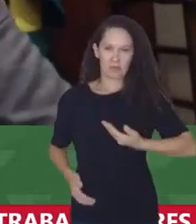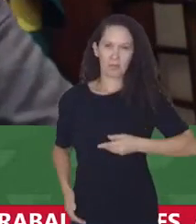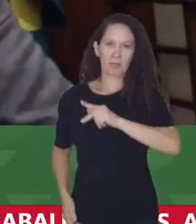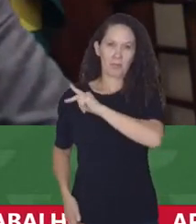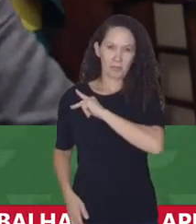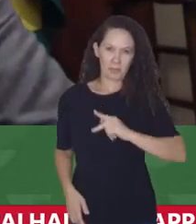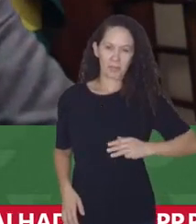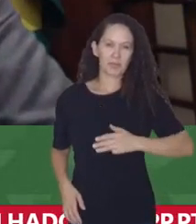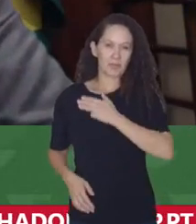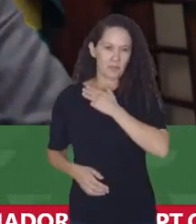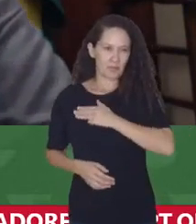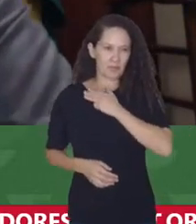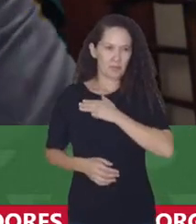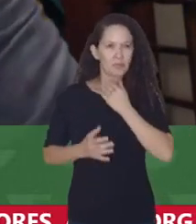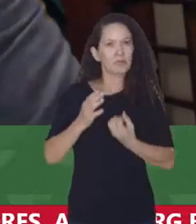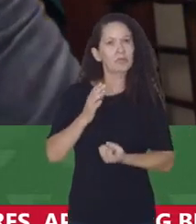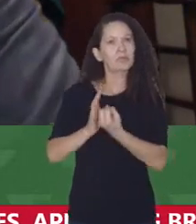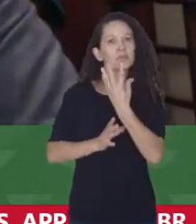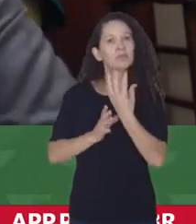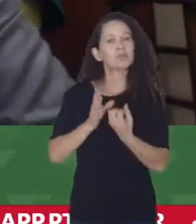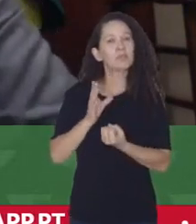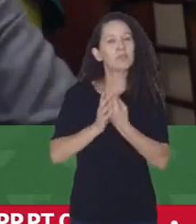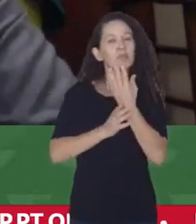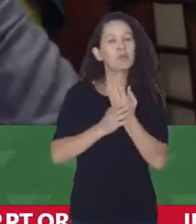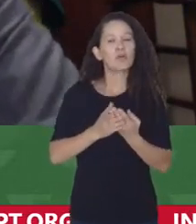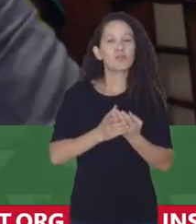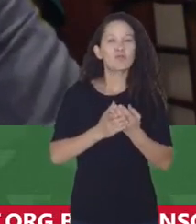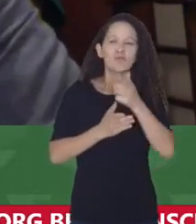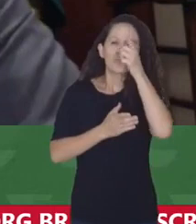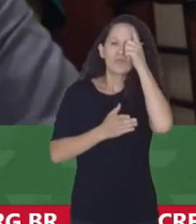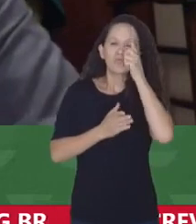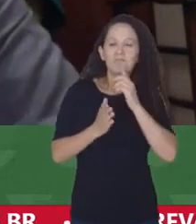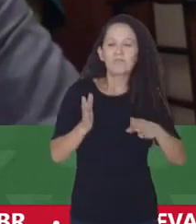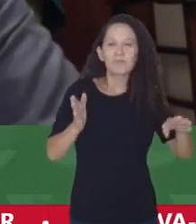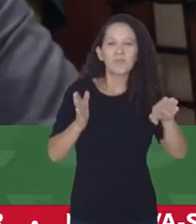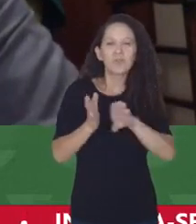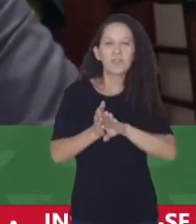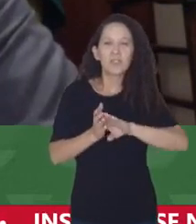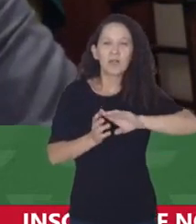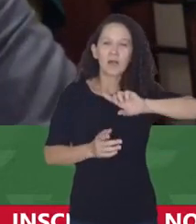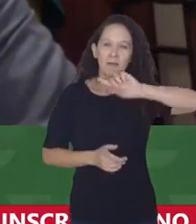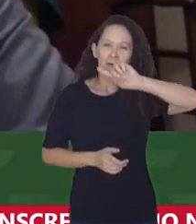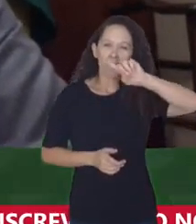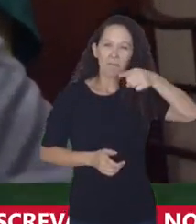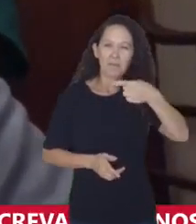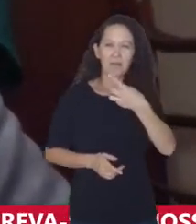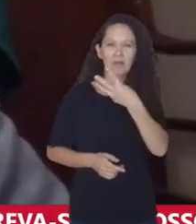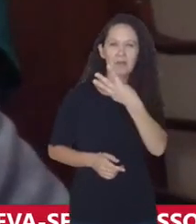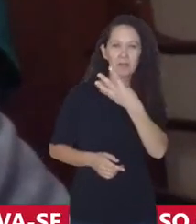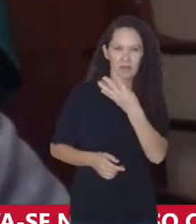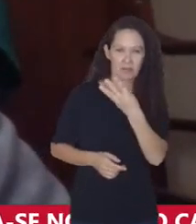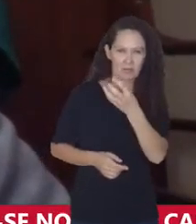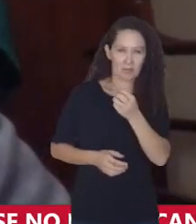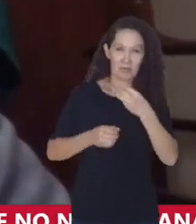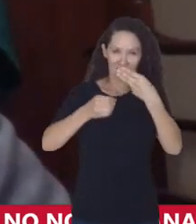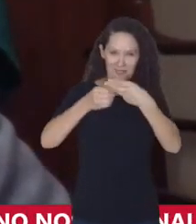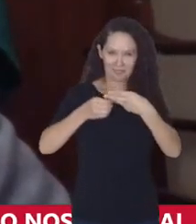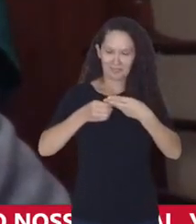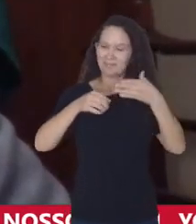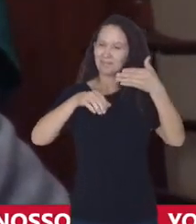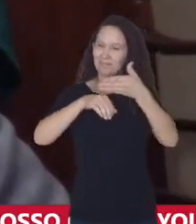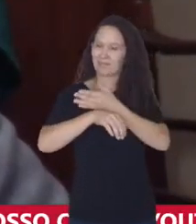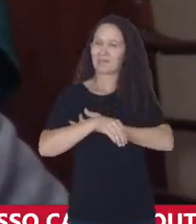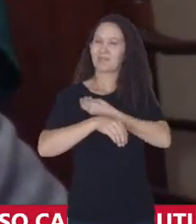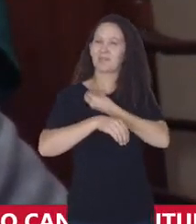Lula fez chegar em 1.340 municípios a